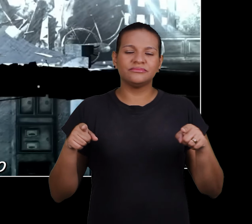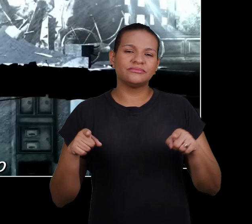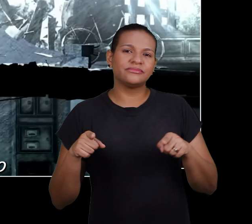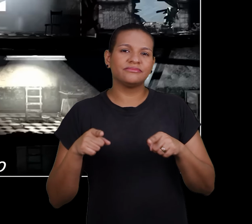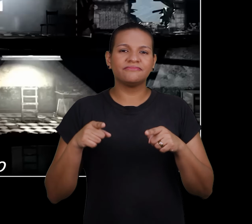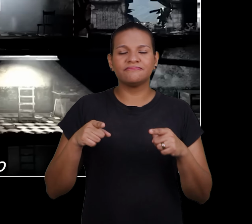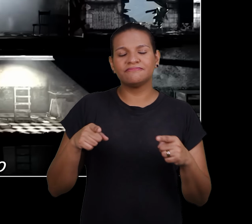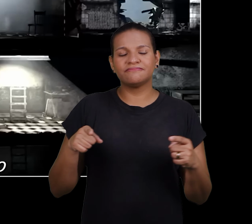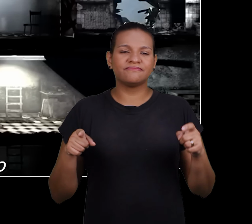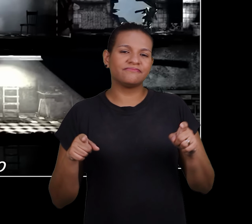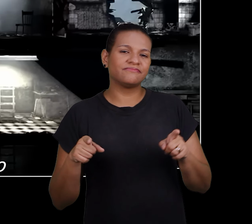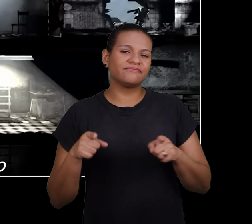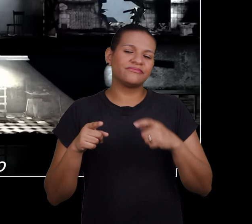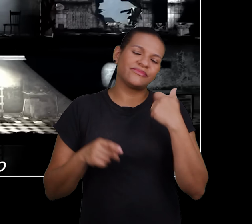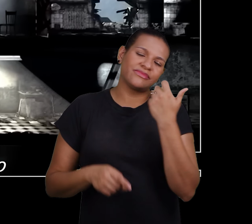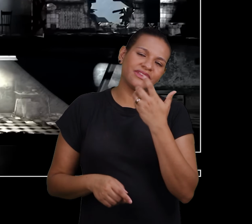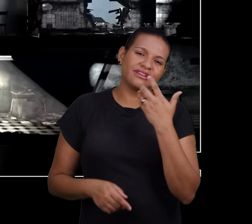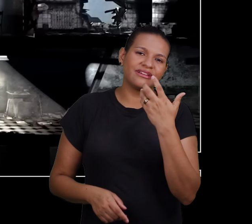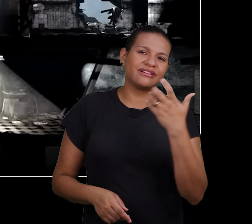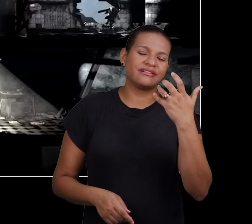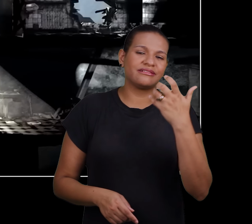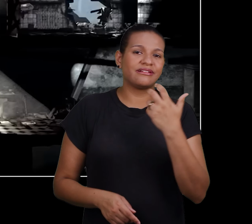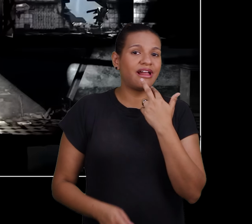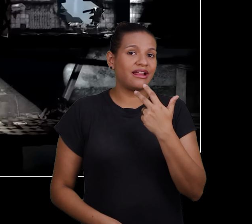I lived through hell with these people.